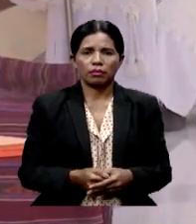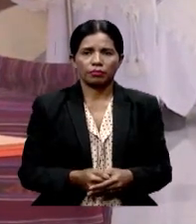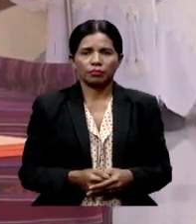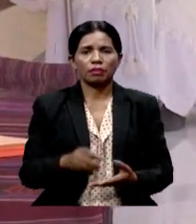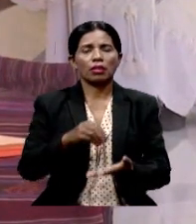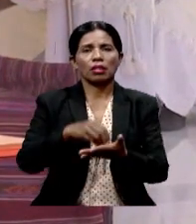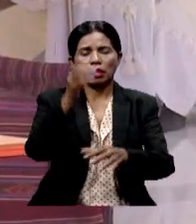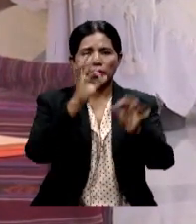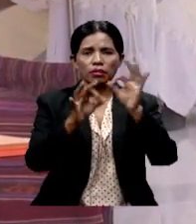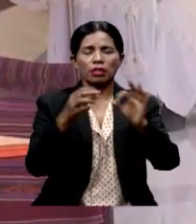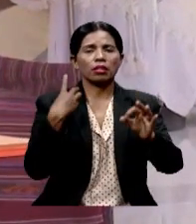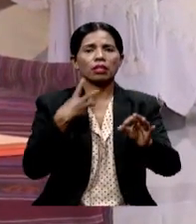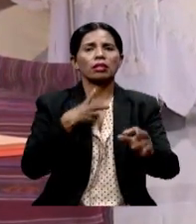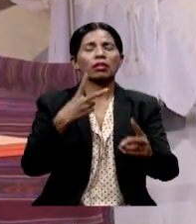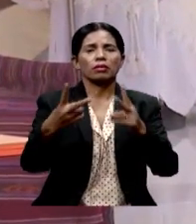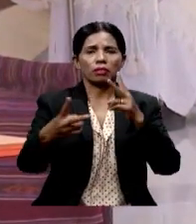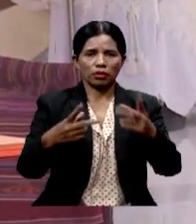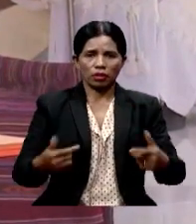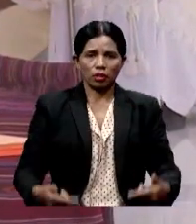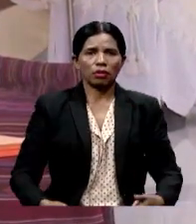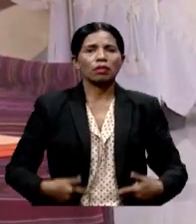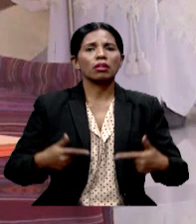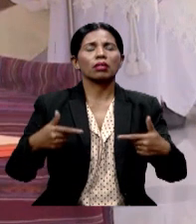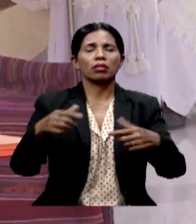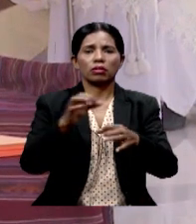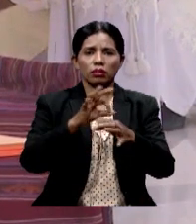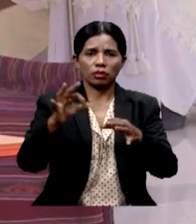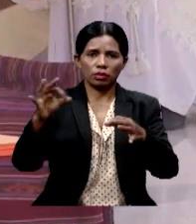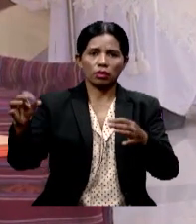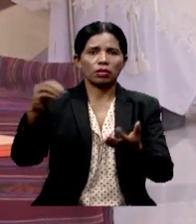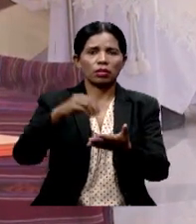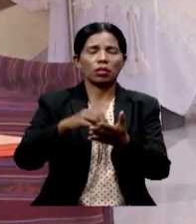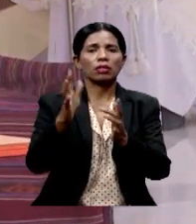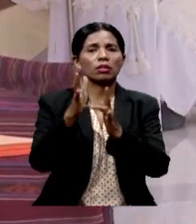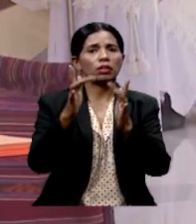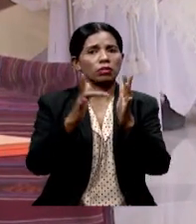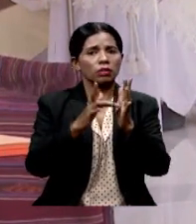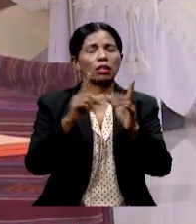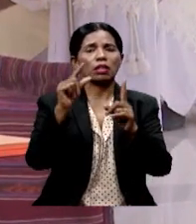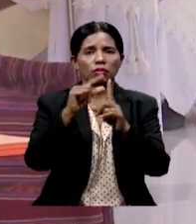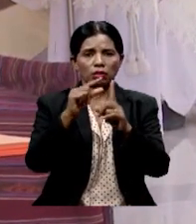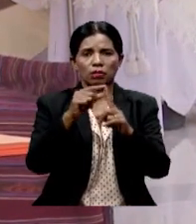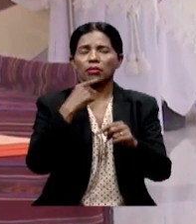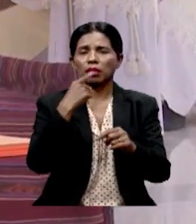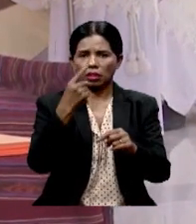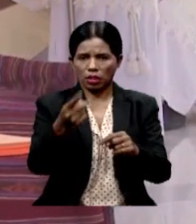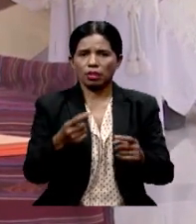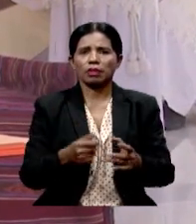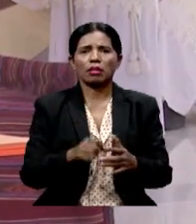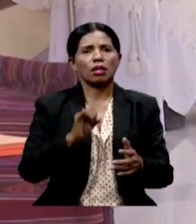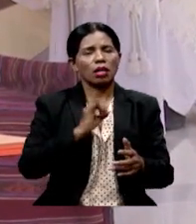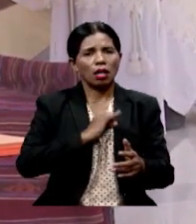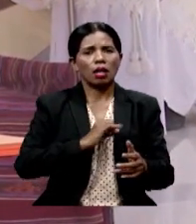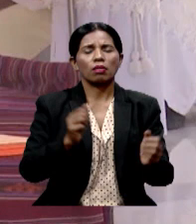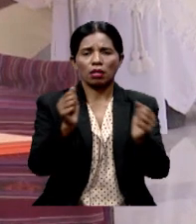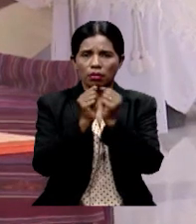Garantia vai ter a viagem existencial no espiritual Hatur Jesus Cristo nele o fua nebetehan. Hau,